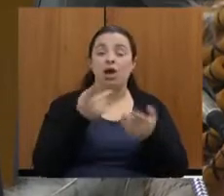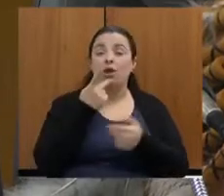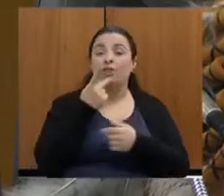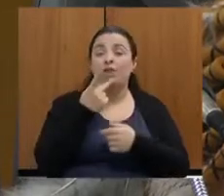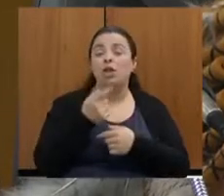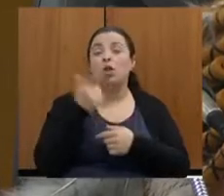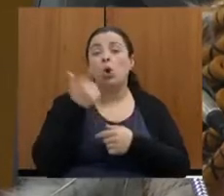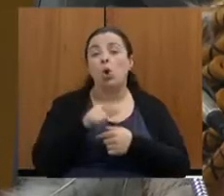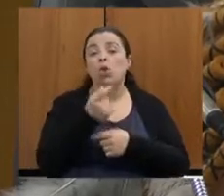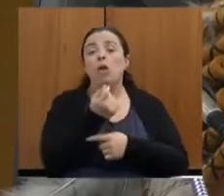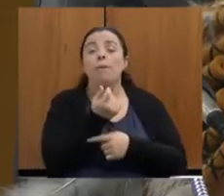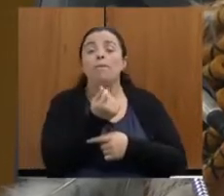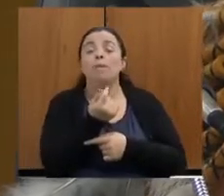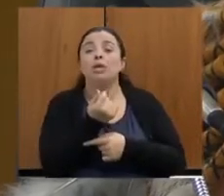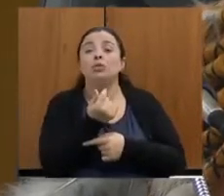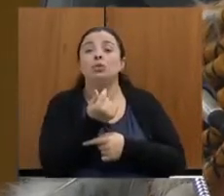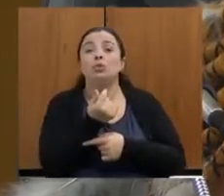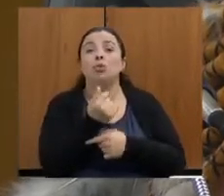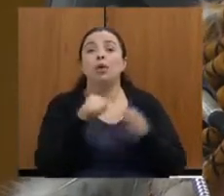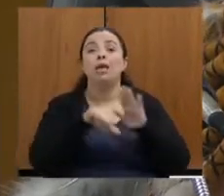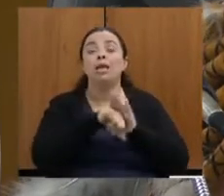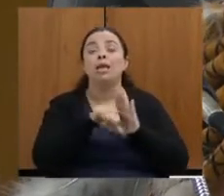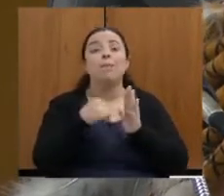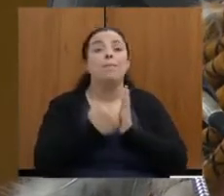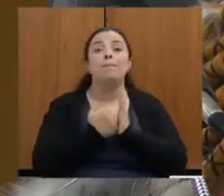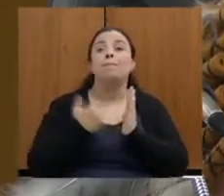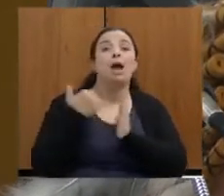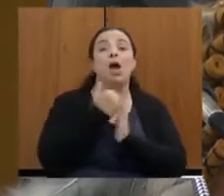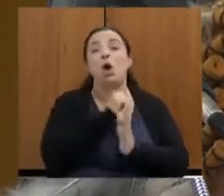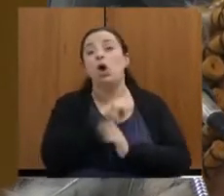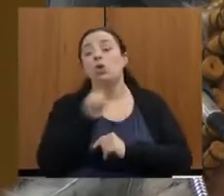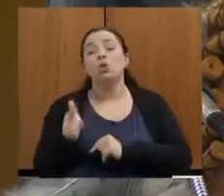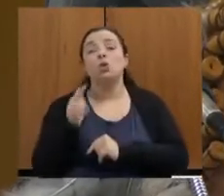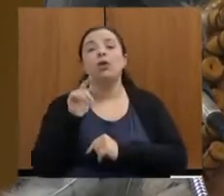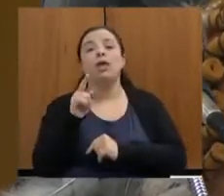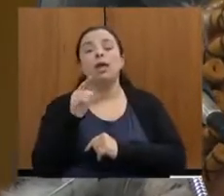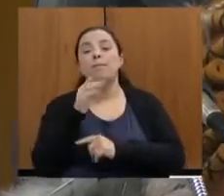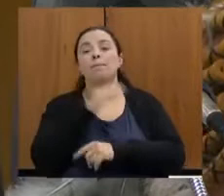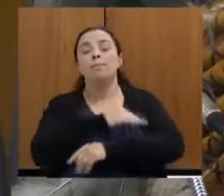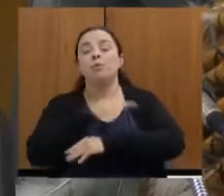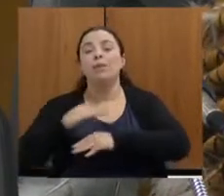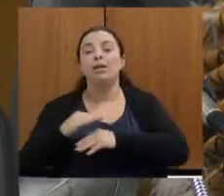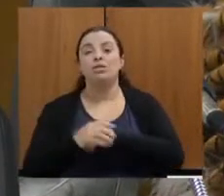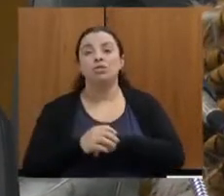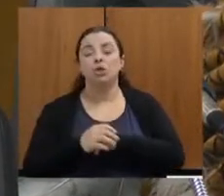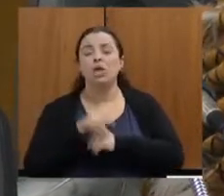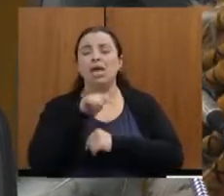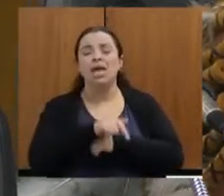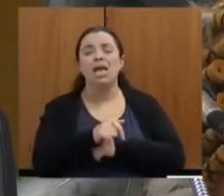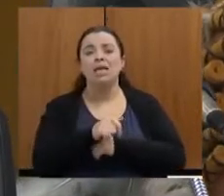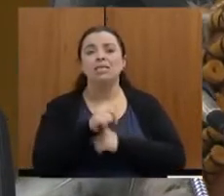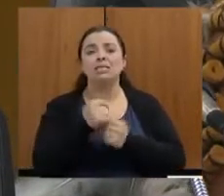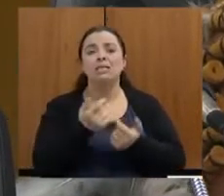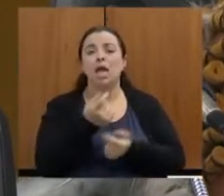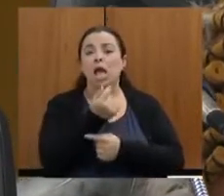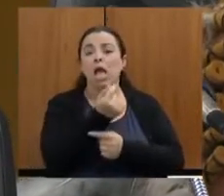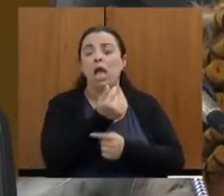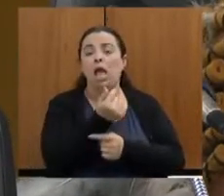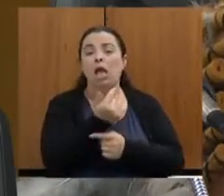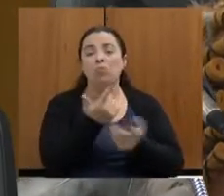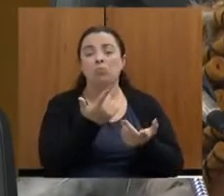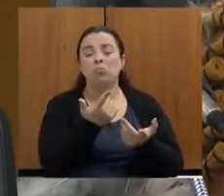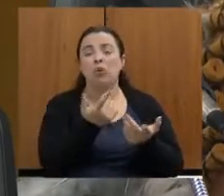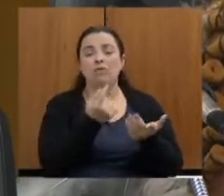crime que é pelo menos quatro ou cinco vezes maior do que Brumadinho não é precificação vergonhosa